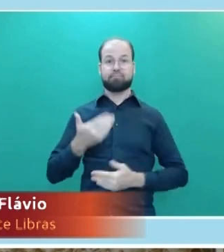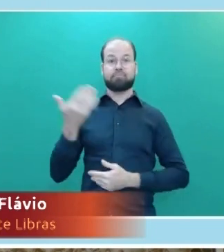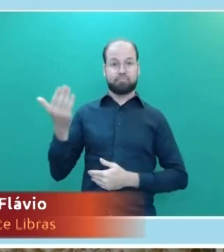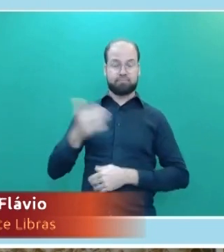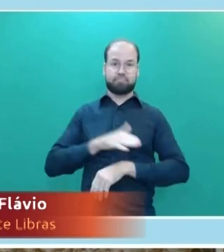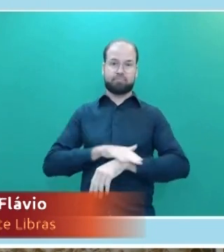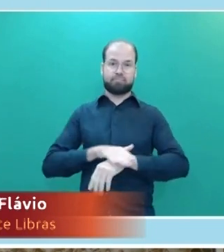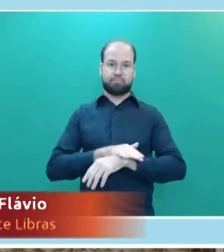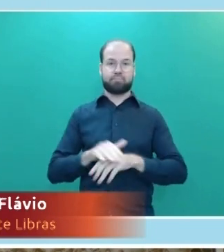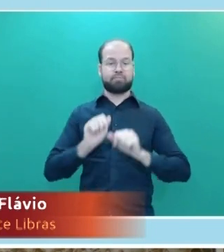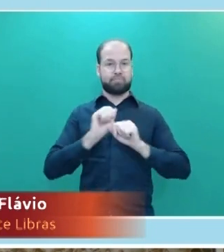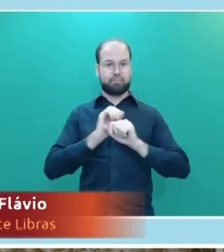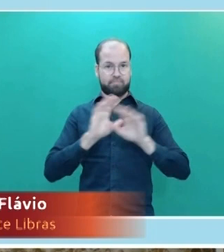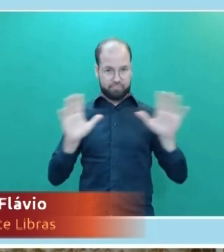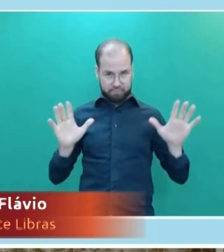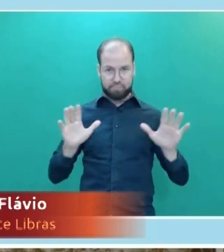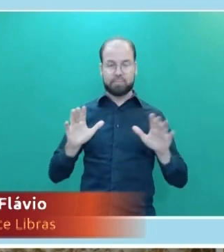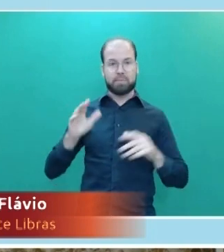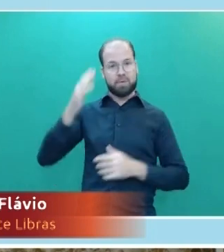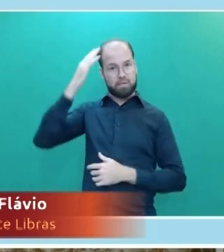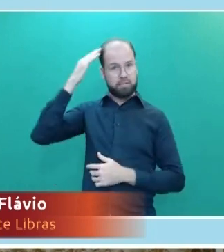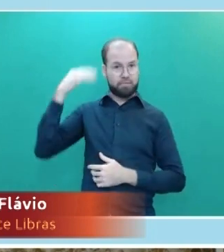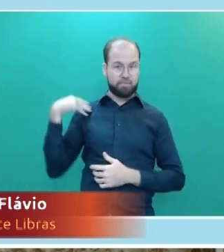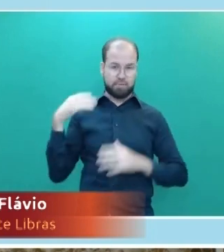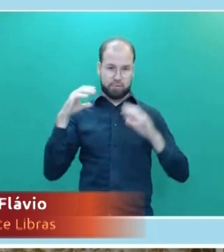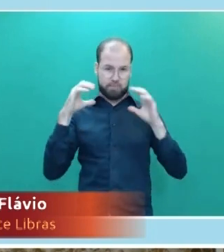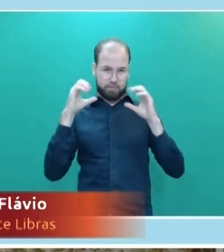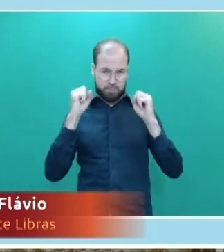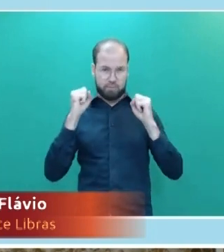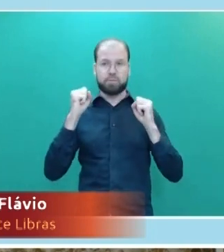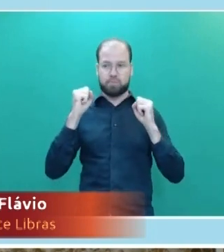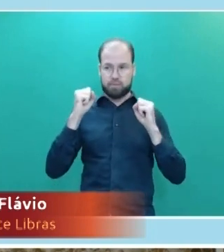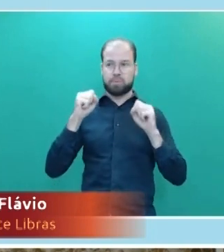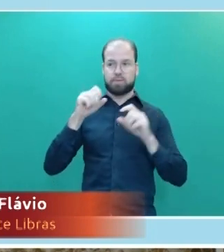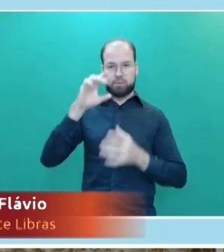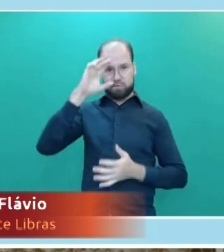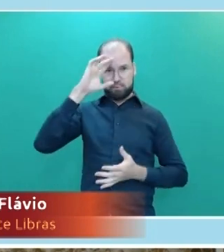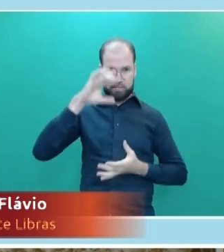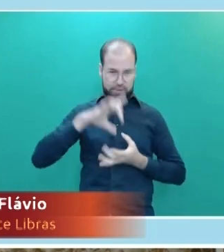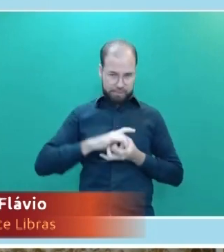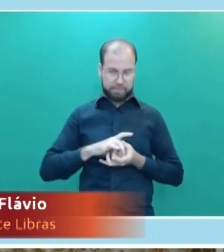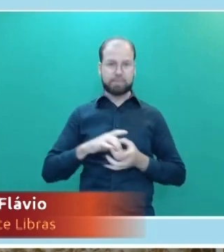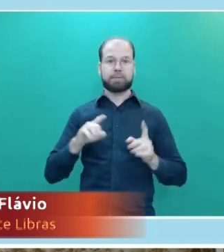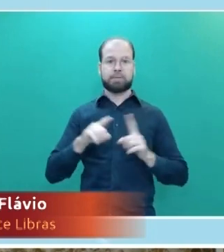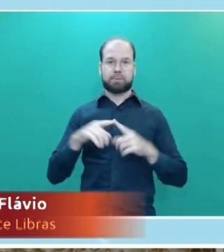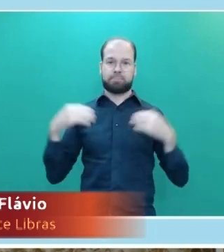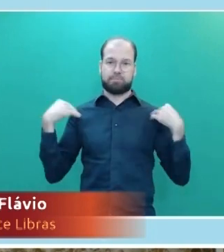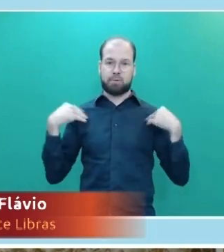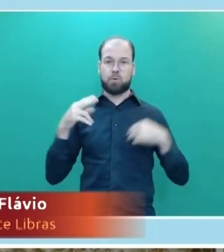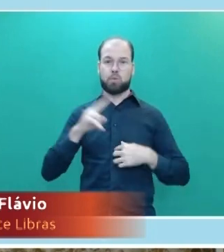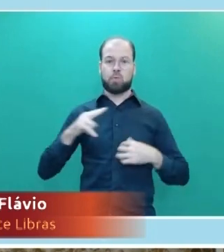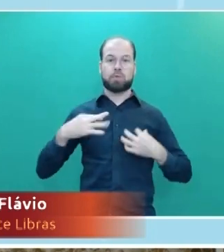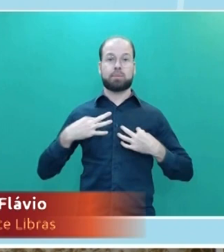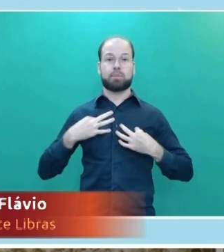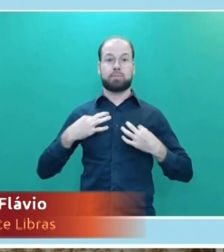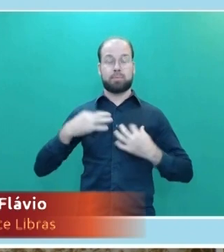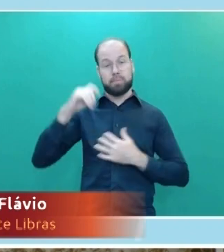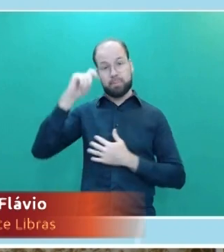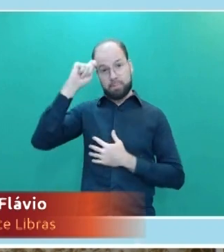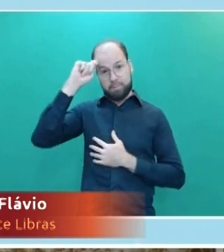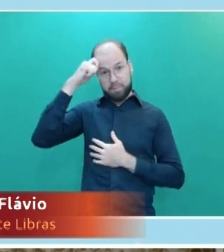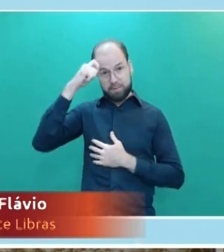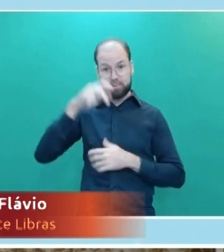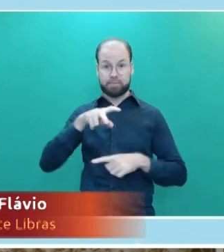clara, cis, com cabelos escuros e lisos na altura dos ombros, olhos também escuros, visto uma roupa preta e estou sentada